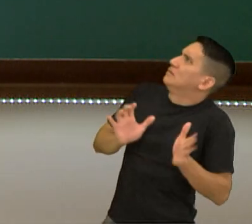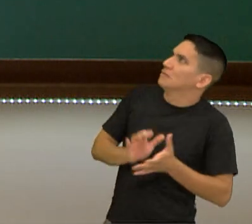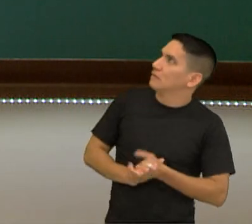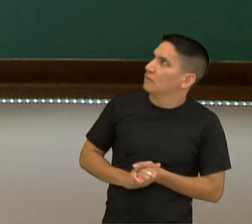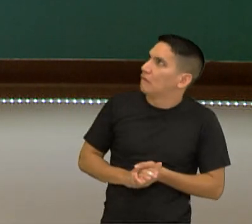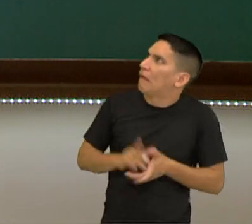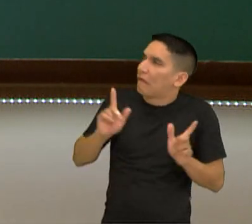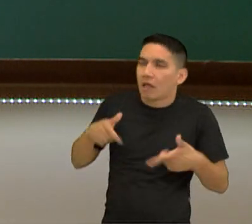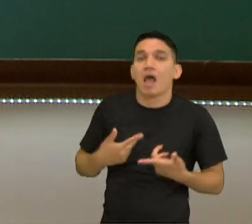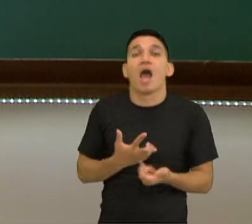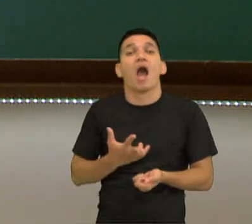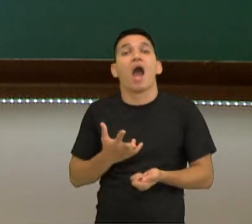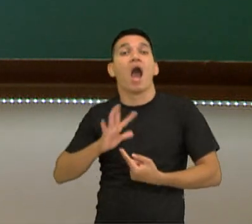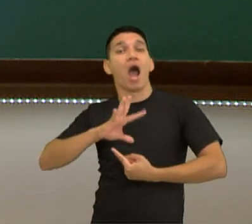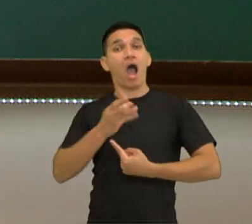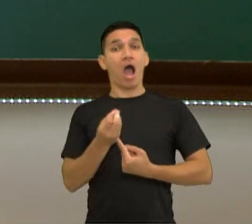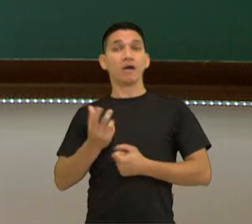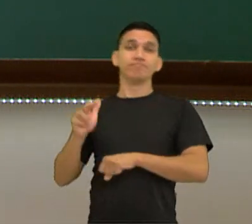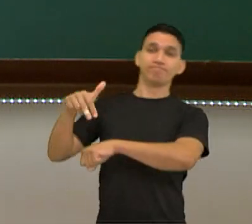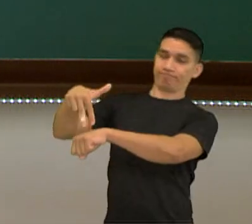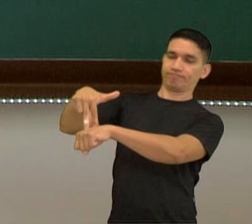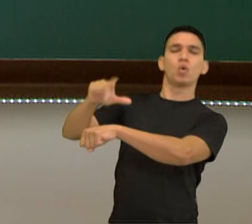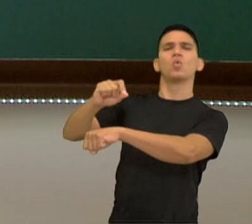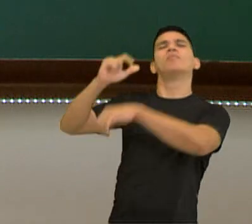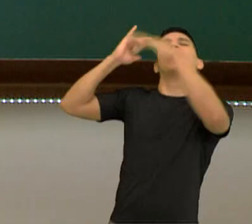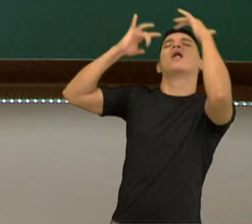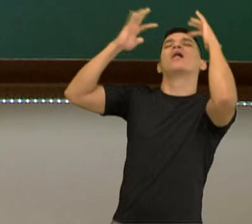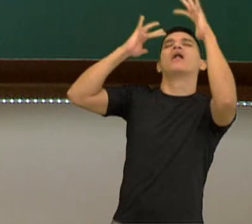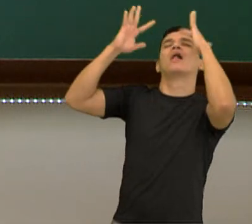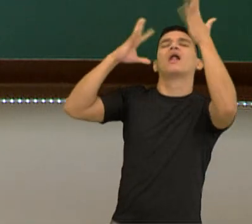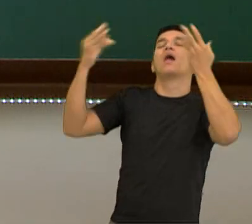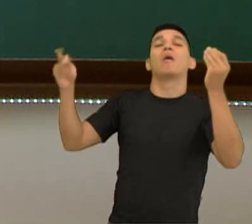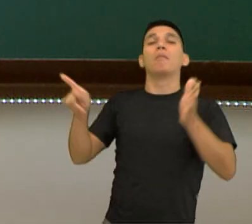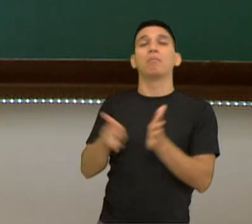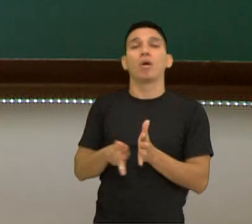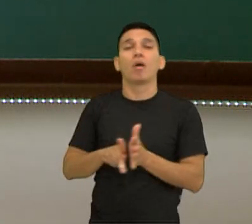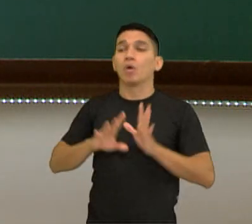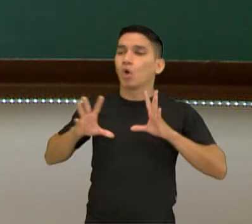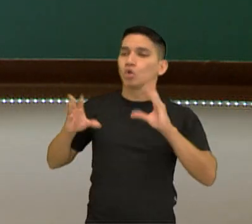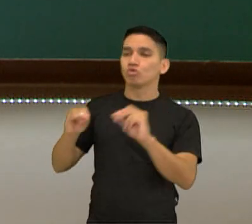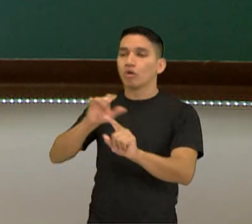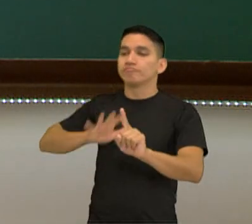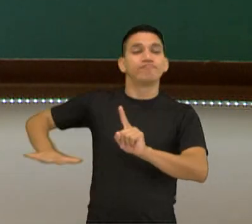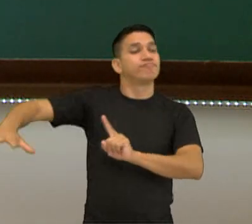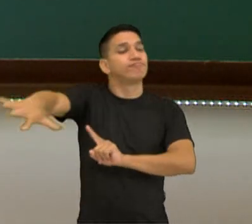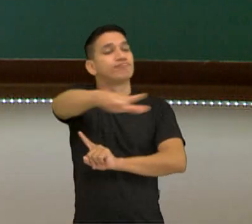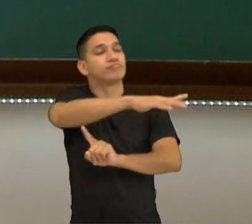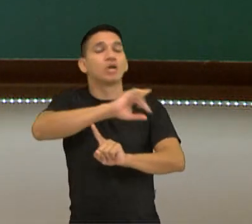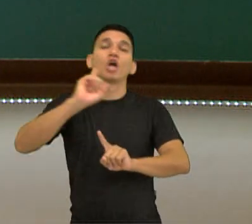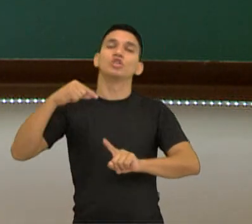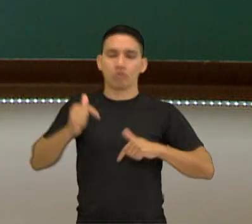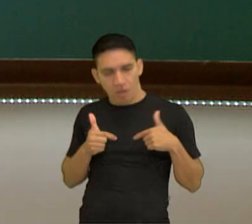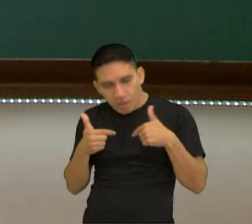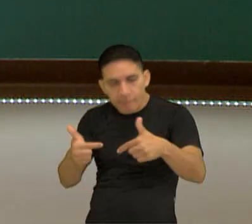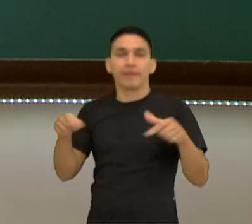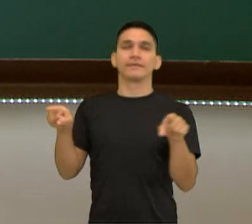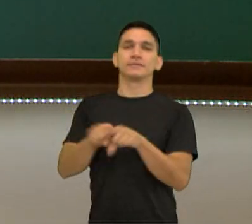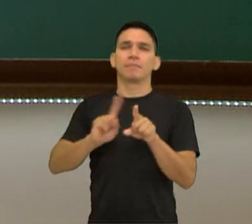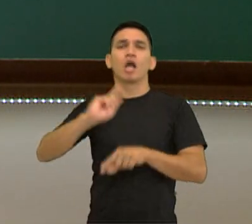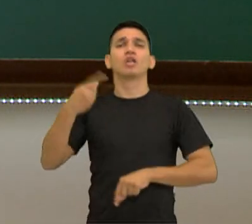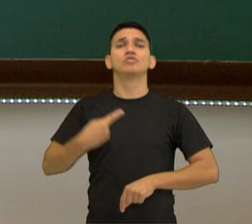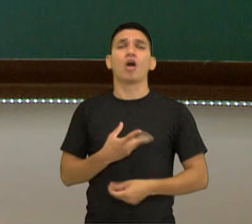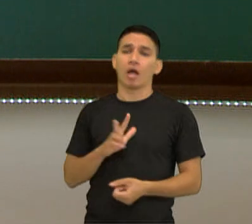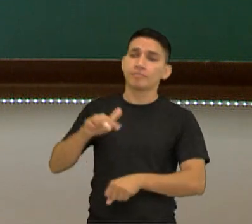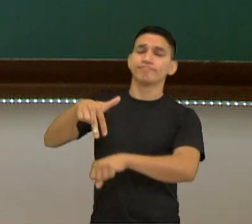Arte performática, reflexão acerca do todo à nossa volta, das nossas ações, das nossas